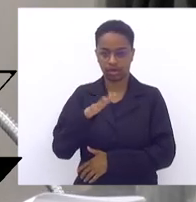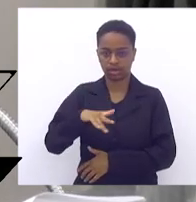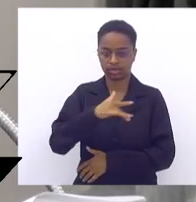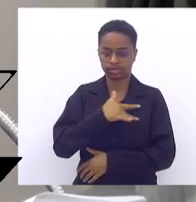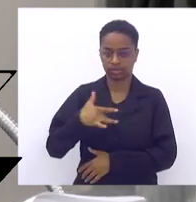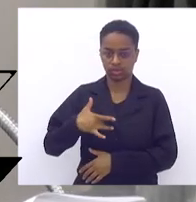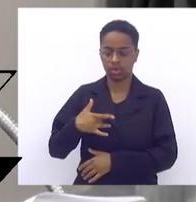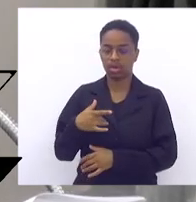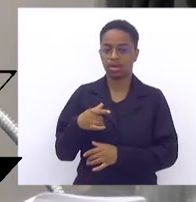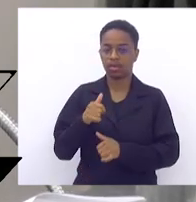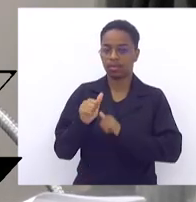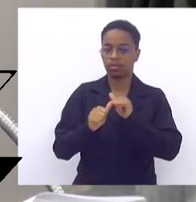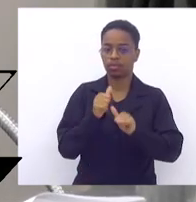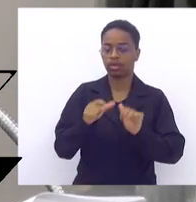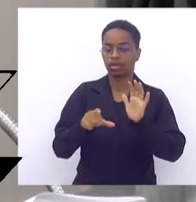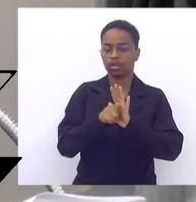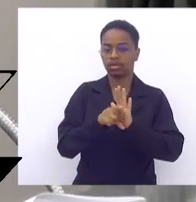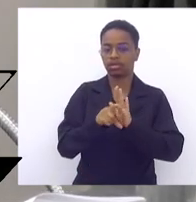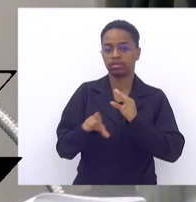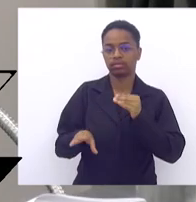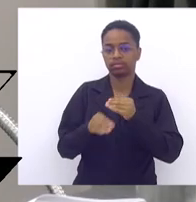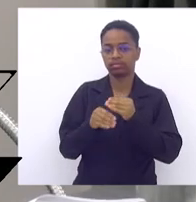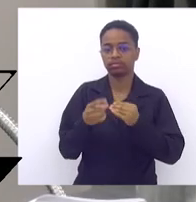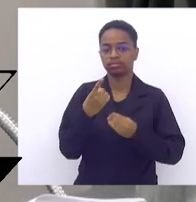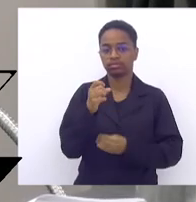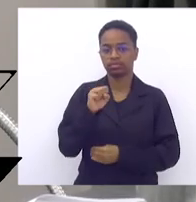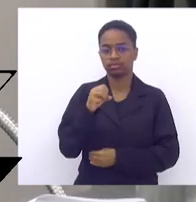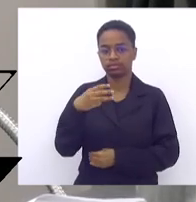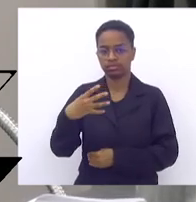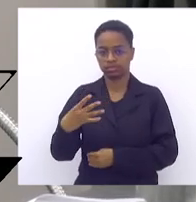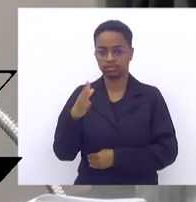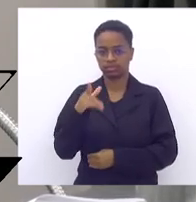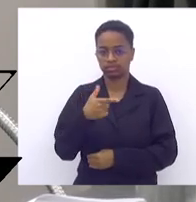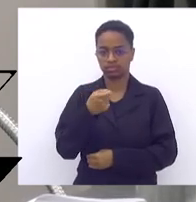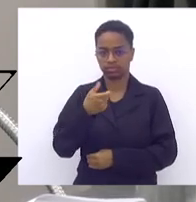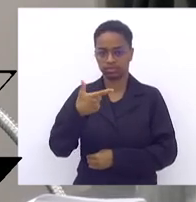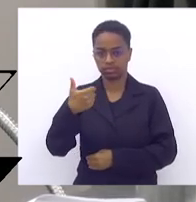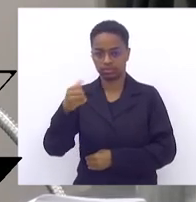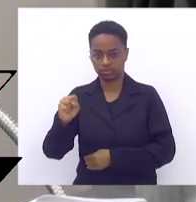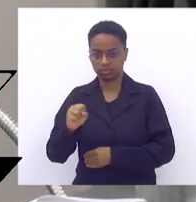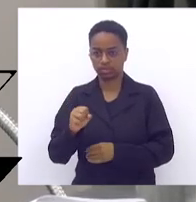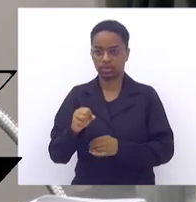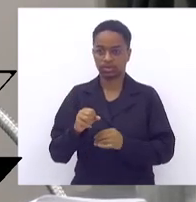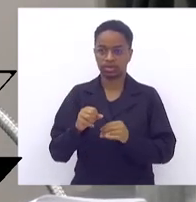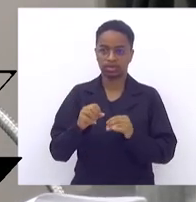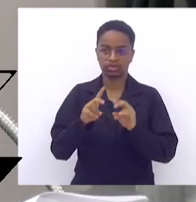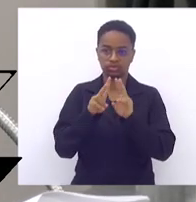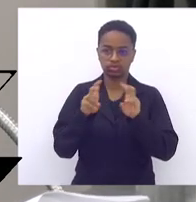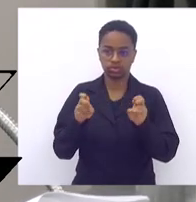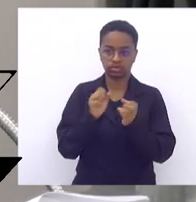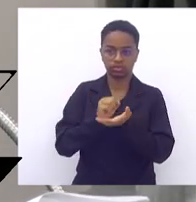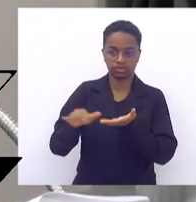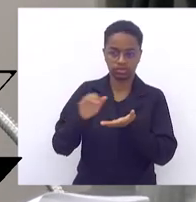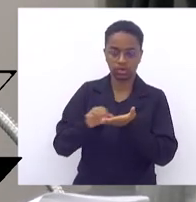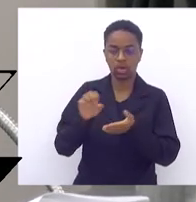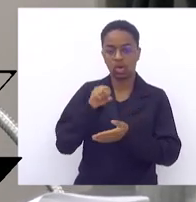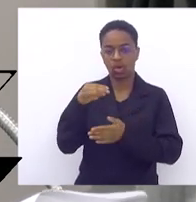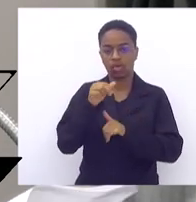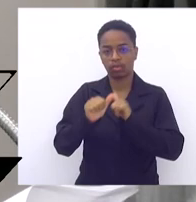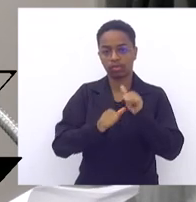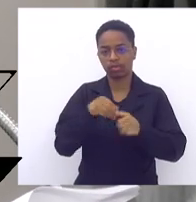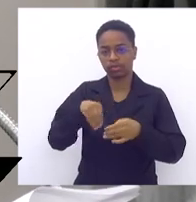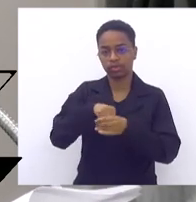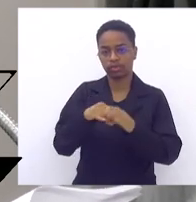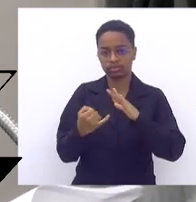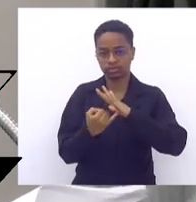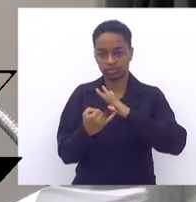que altera a lei complementar 184 de 2018, sem incremento de despesas ou da organização interna do Instituto Rio Metrópole, na forma em que